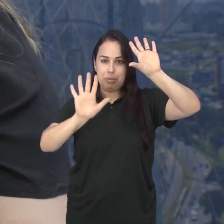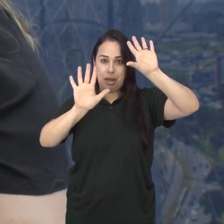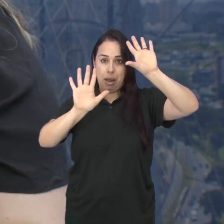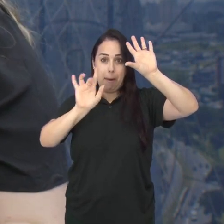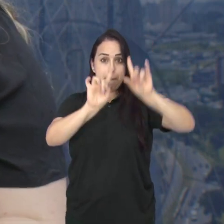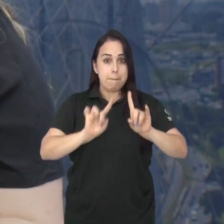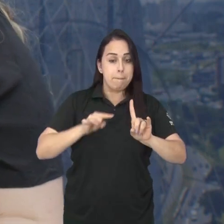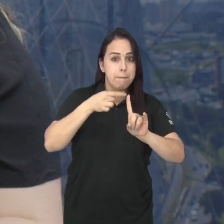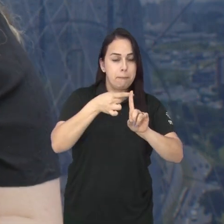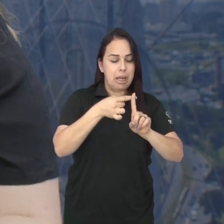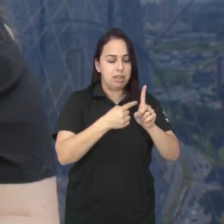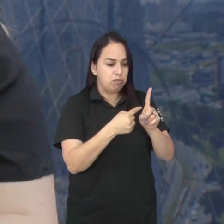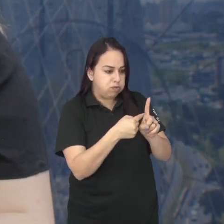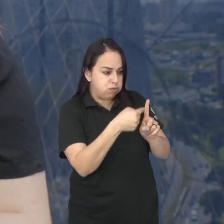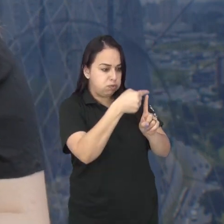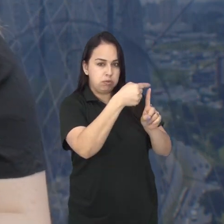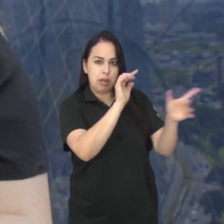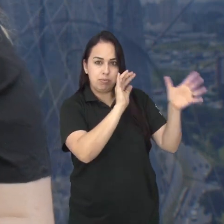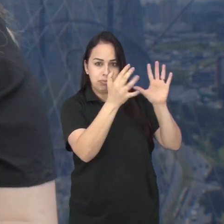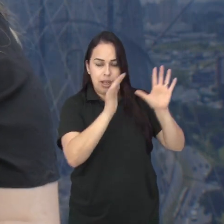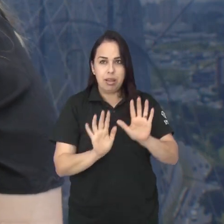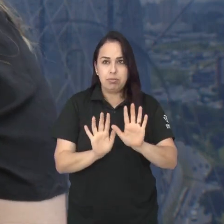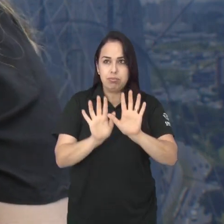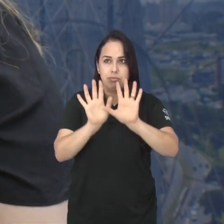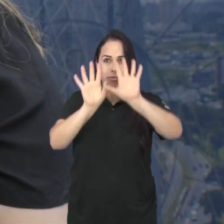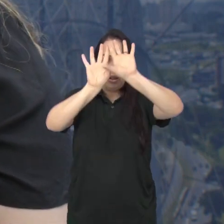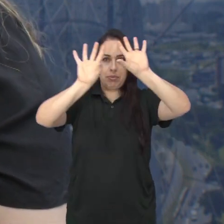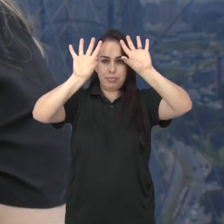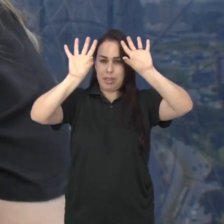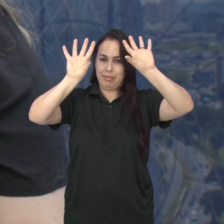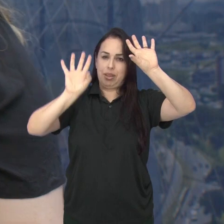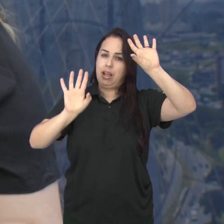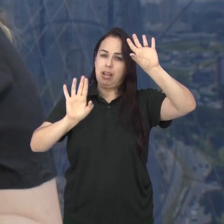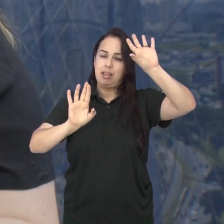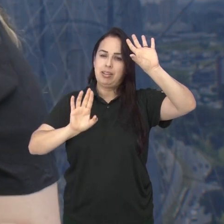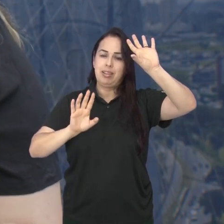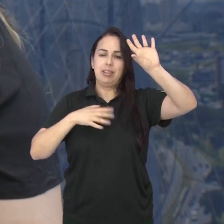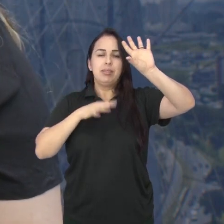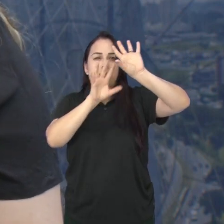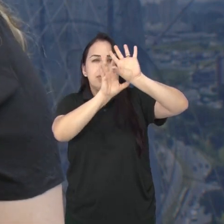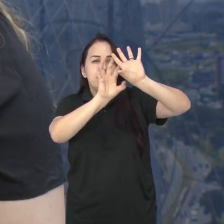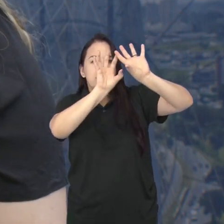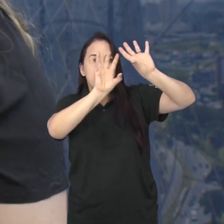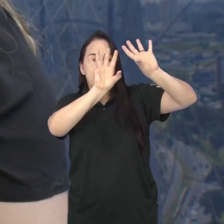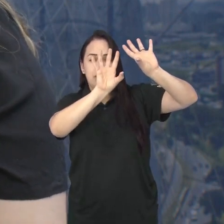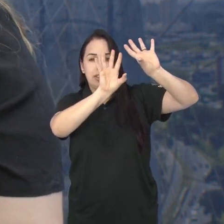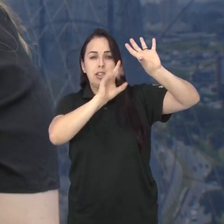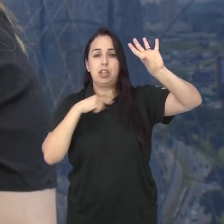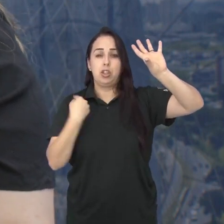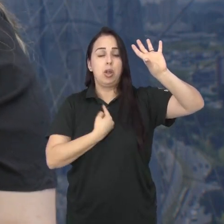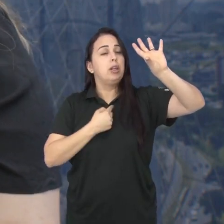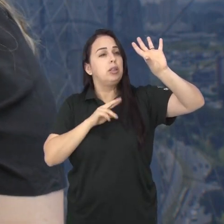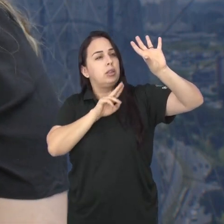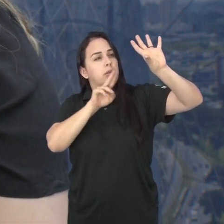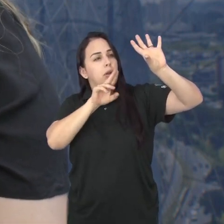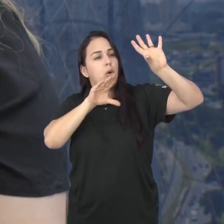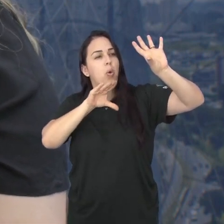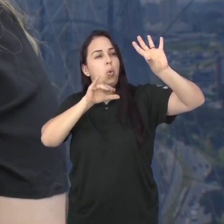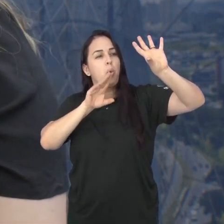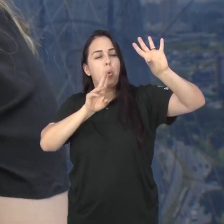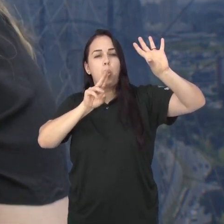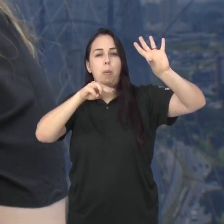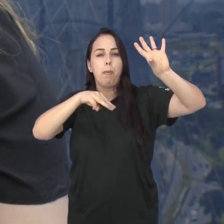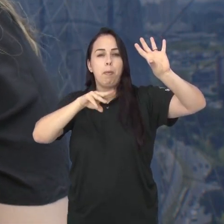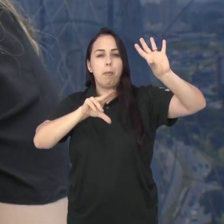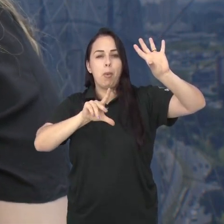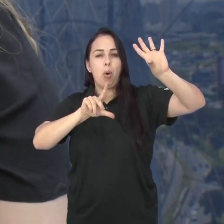vão formando nuvens que, a priori, elas não têm importância, que são as nuvens que a gente, na meteorologia, chama de